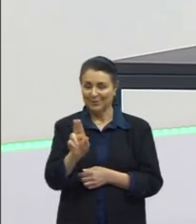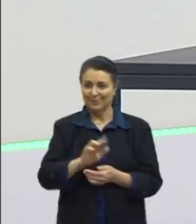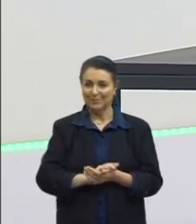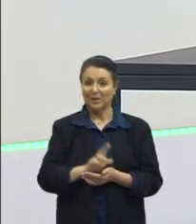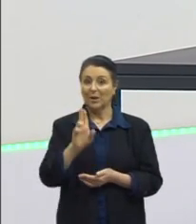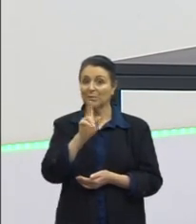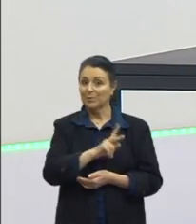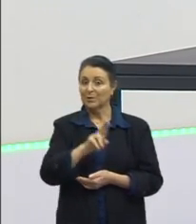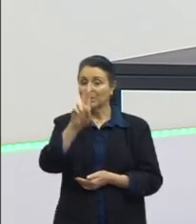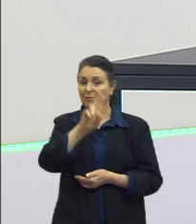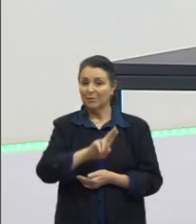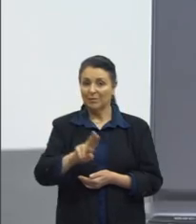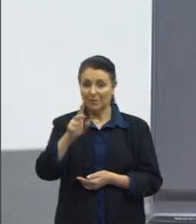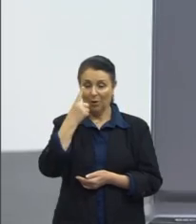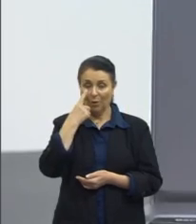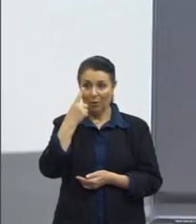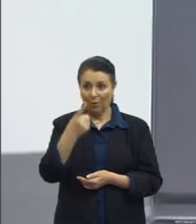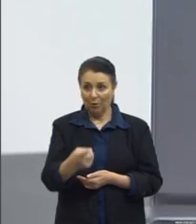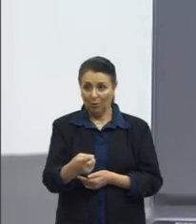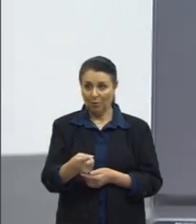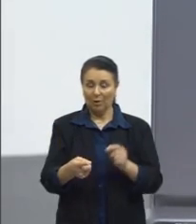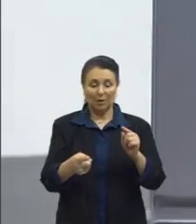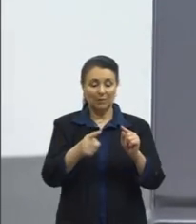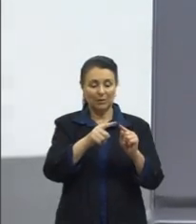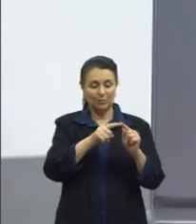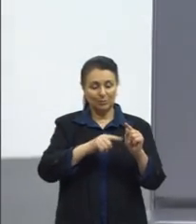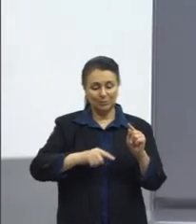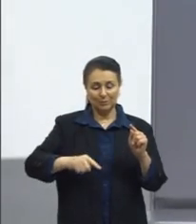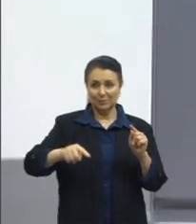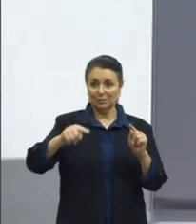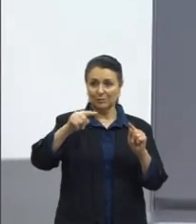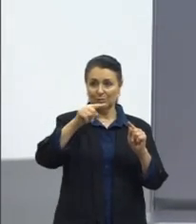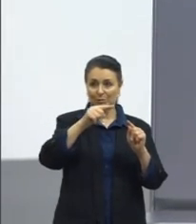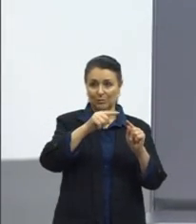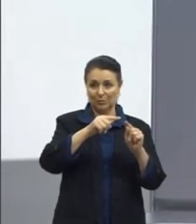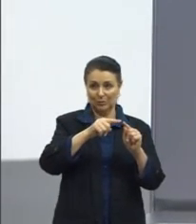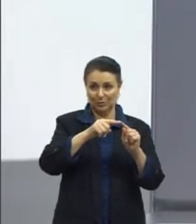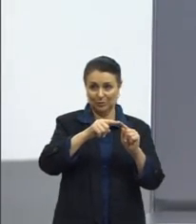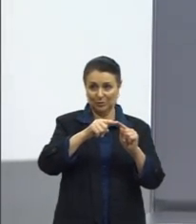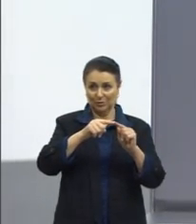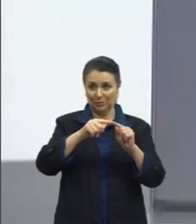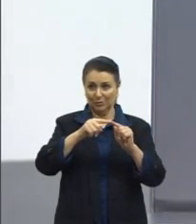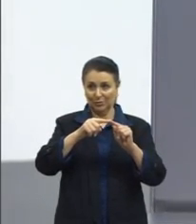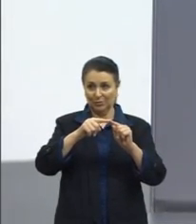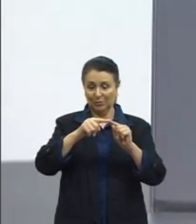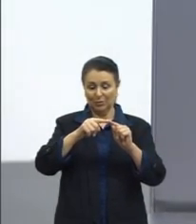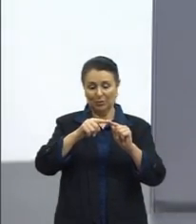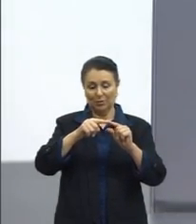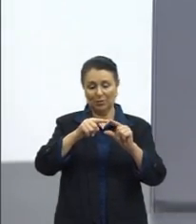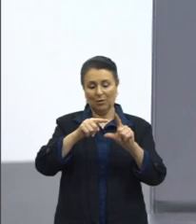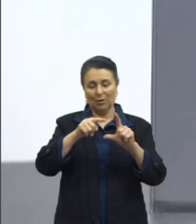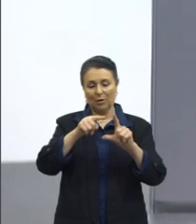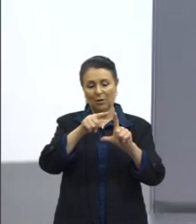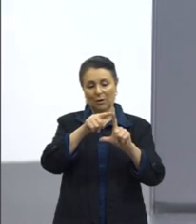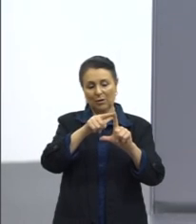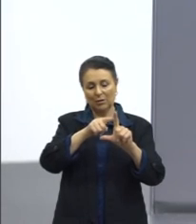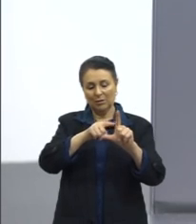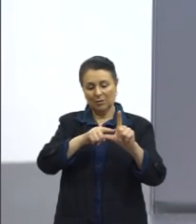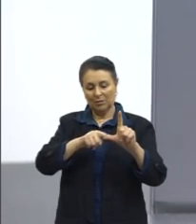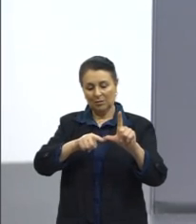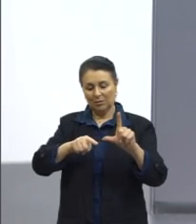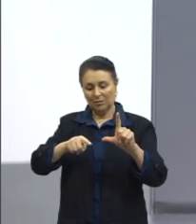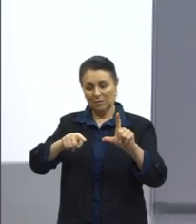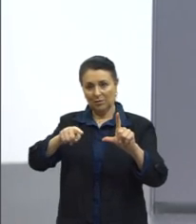então vejam que ele tá fazendo o círculo e ao mesmo tempo né ele tá construindo a onda do ladinho